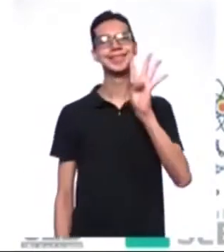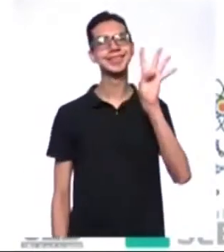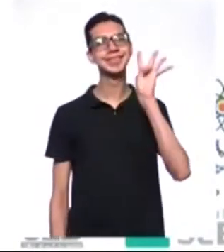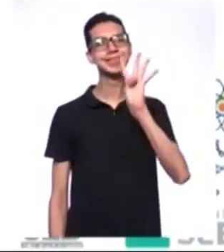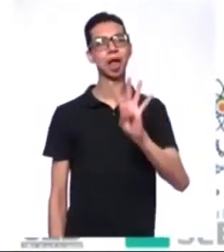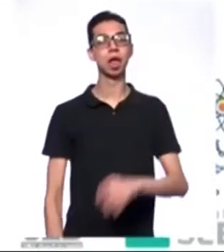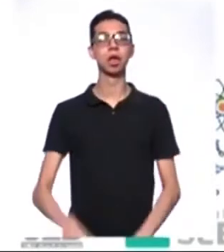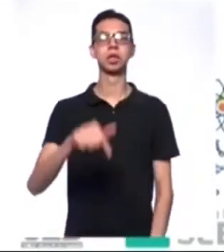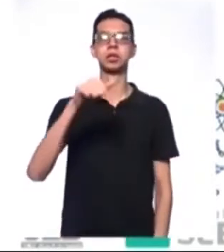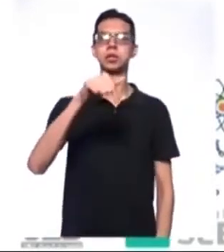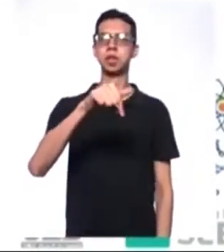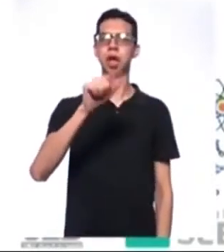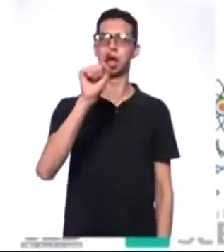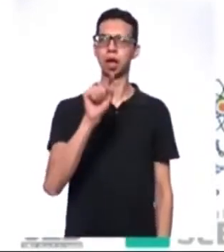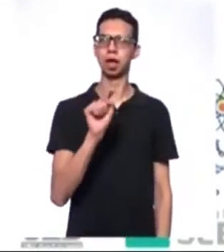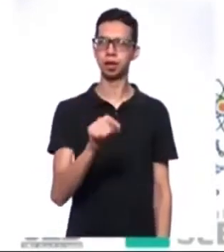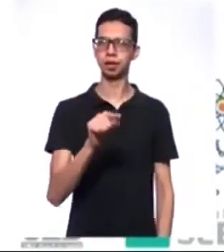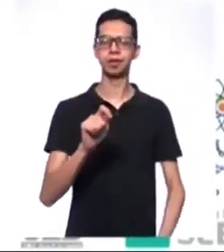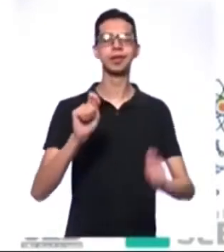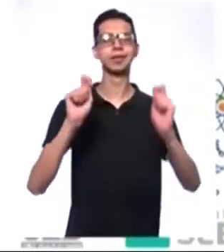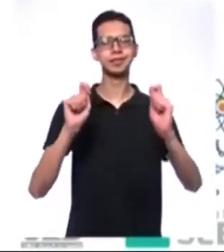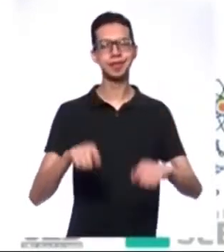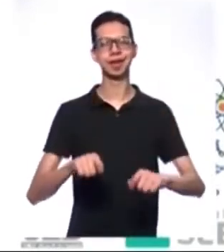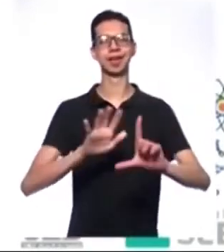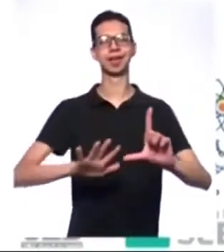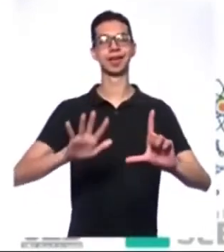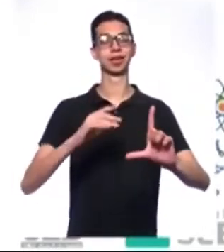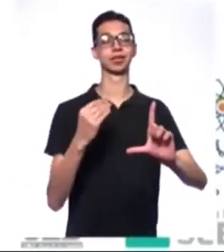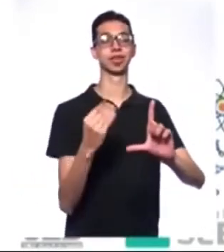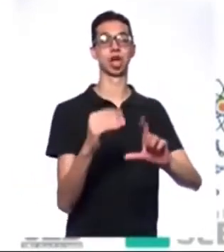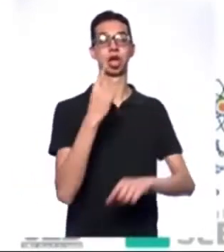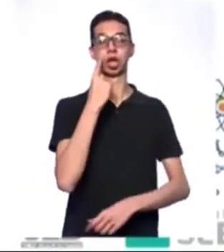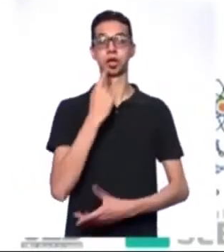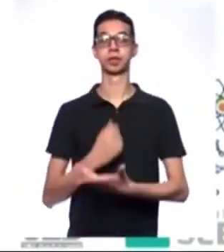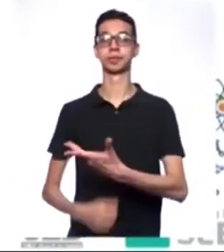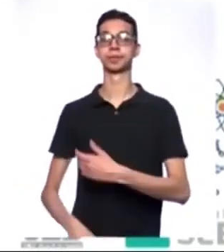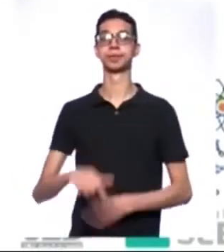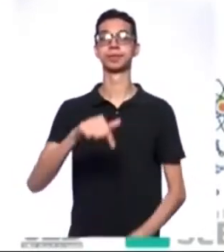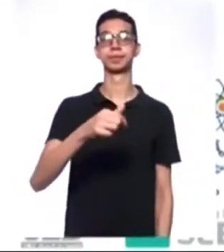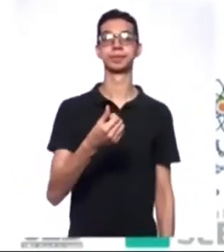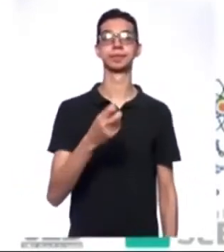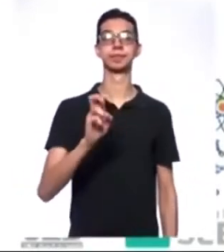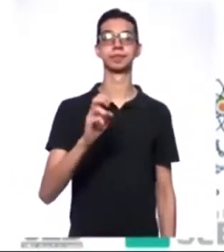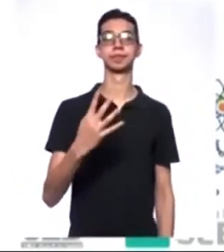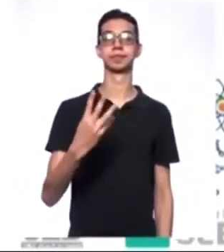7 fatorial que cabe nesse slide né 7654321